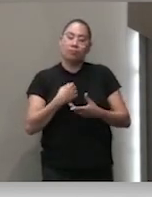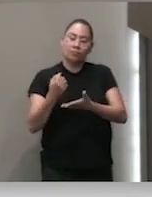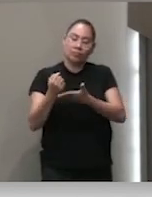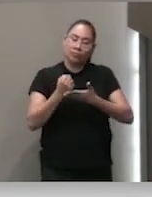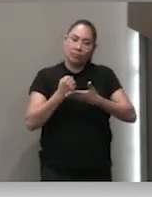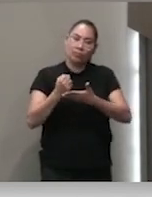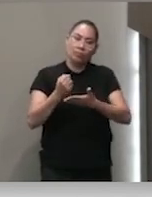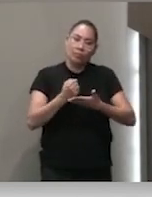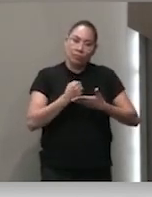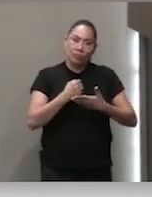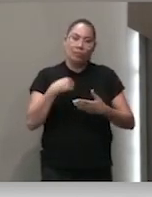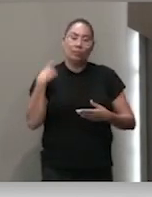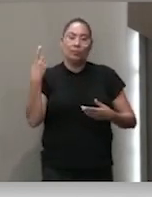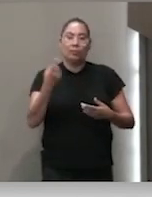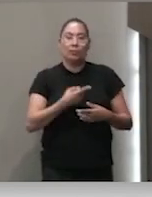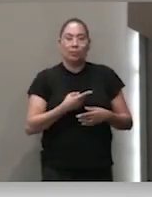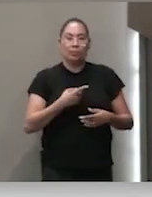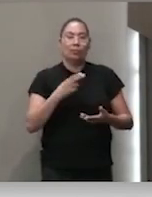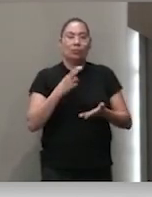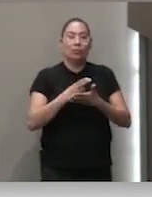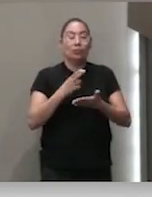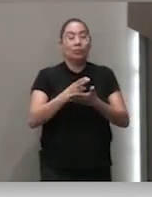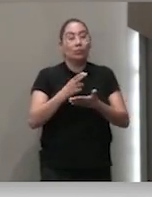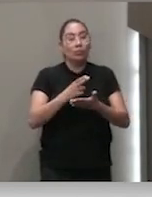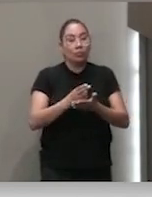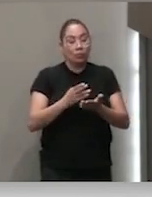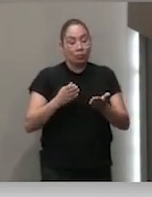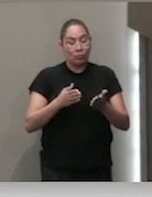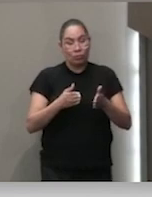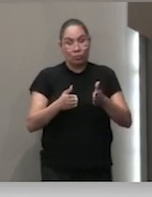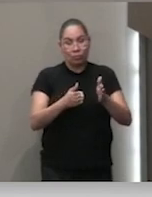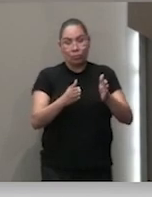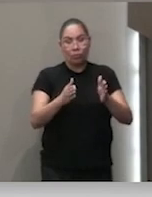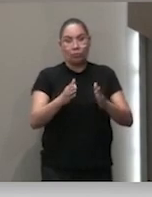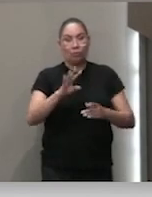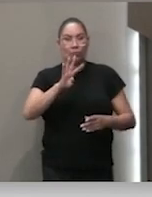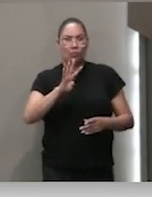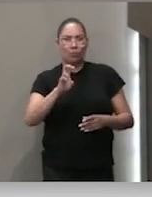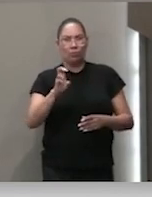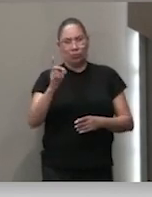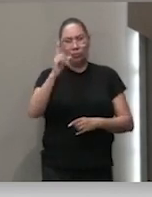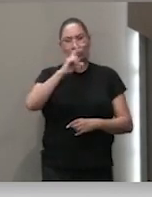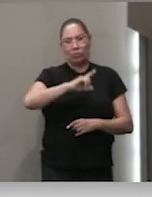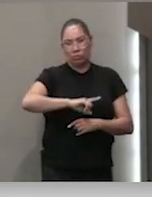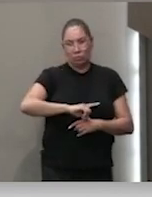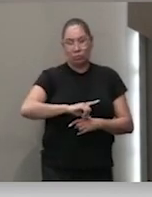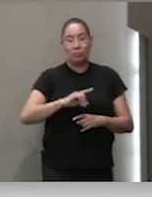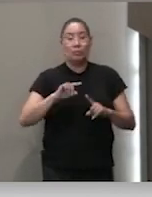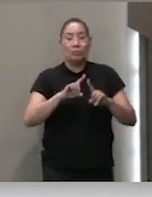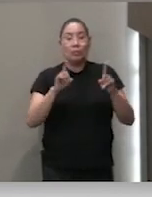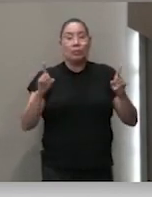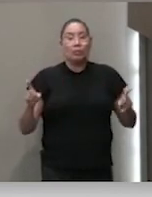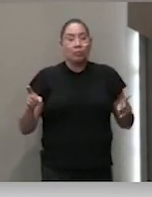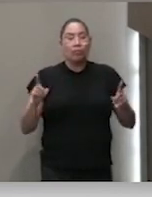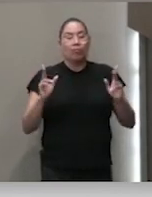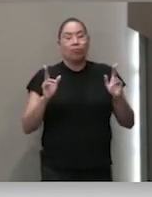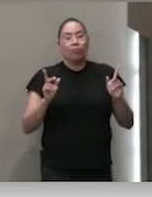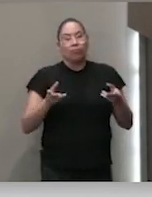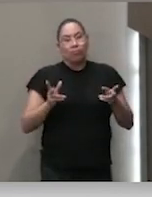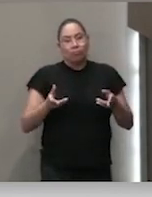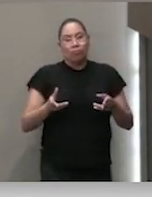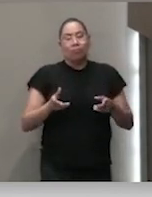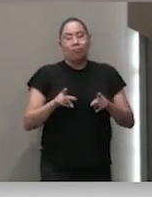suporte que a gente pudesse também estar numa caminhada, né, uma caminhada de 45 dias, mas que ao mesmo tempo, né,